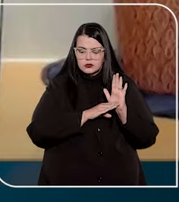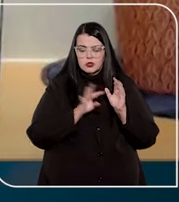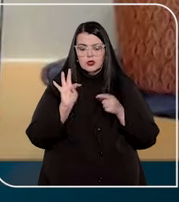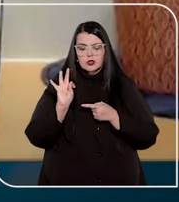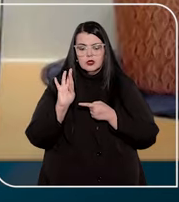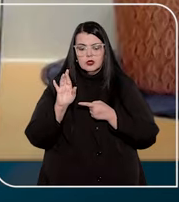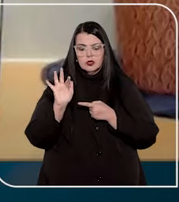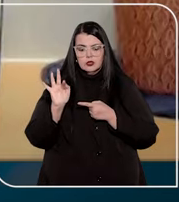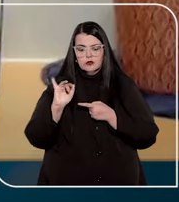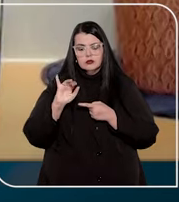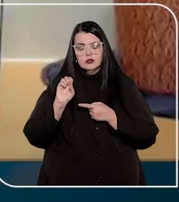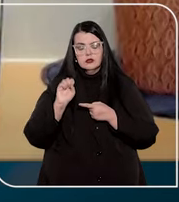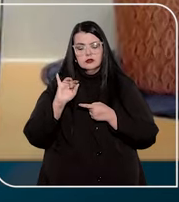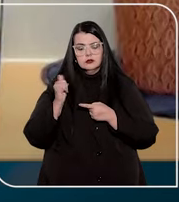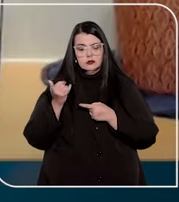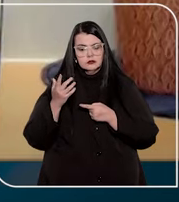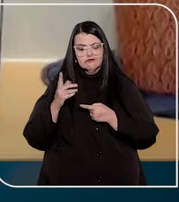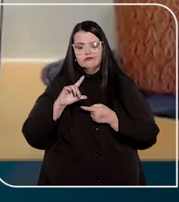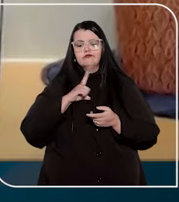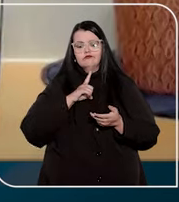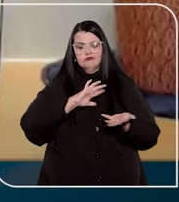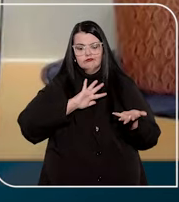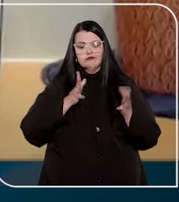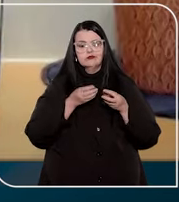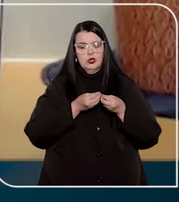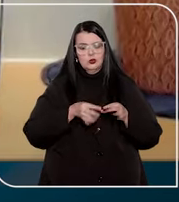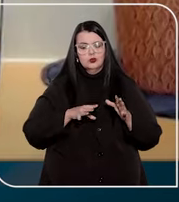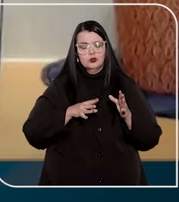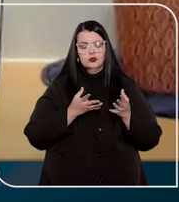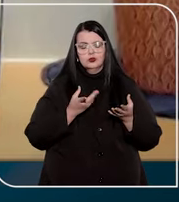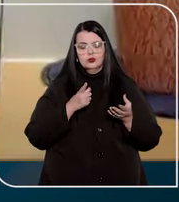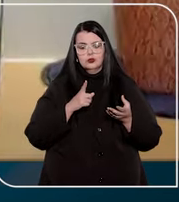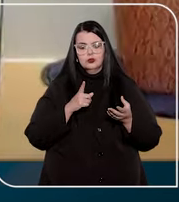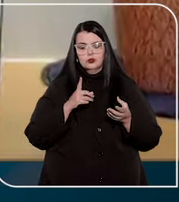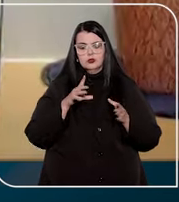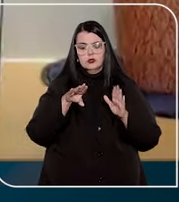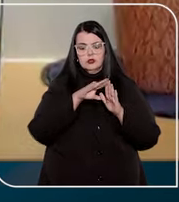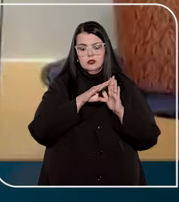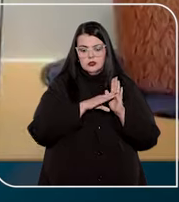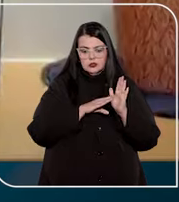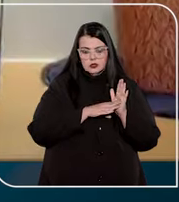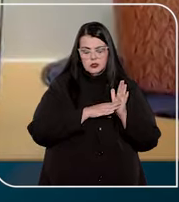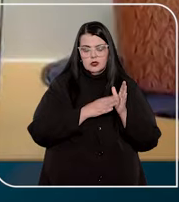TRF, violou. O que ele faz? Ele opõe os embargos de declaração com o